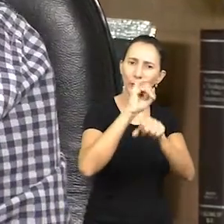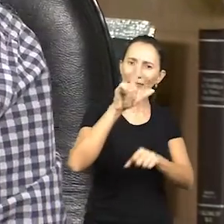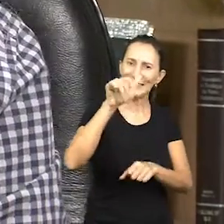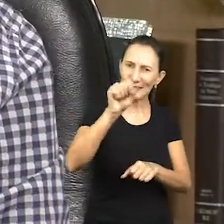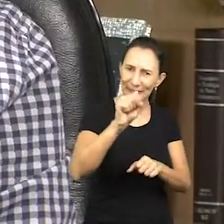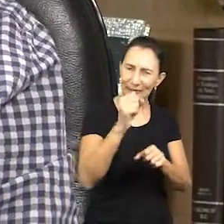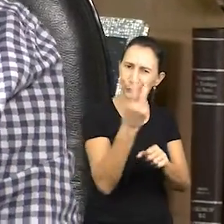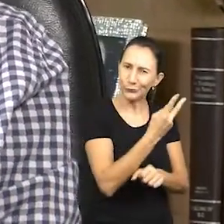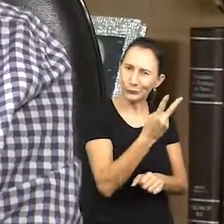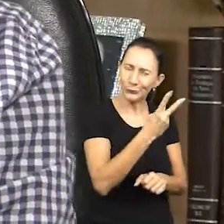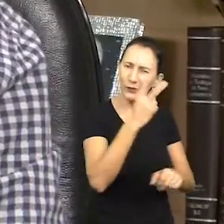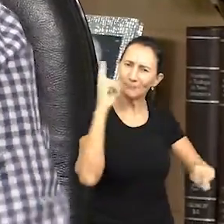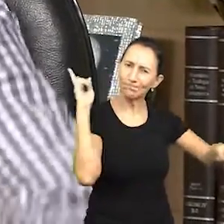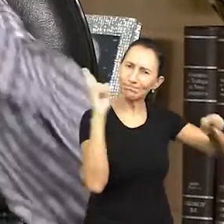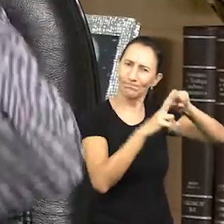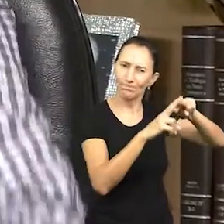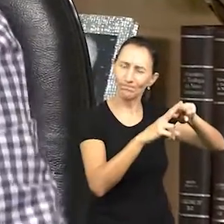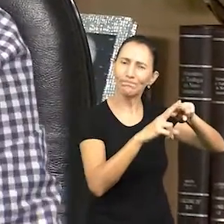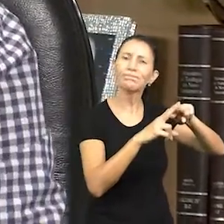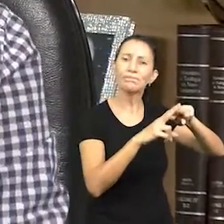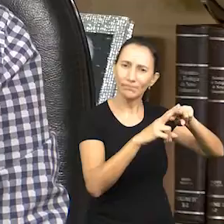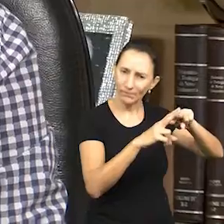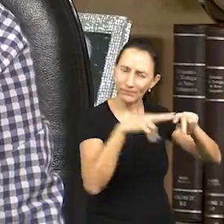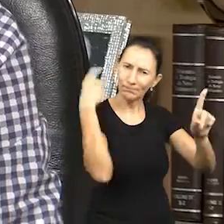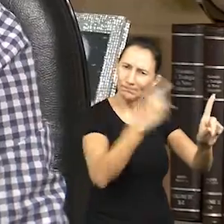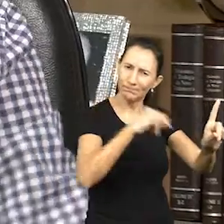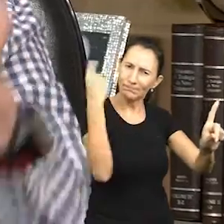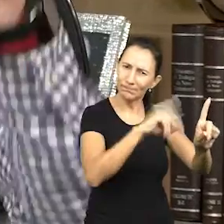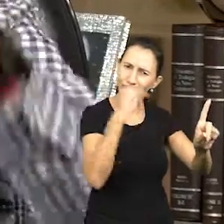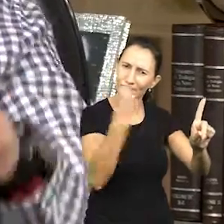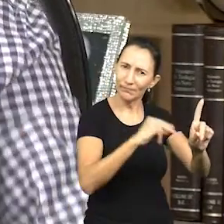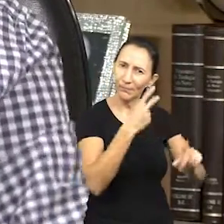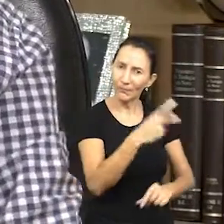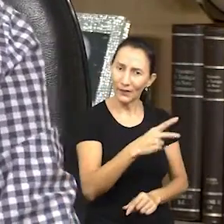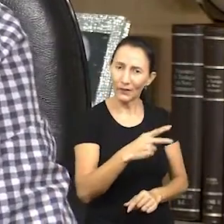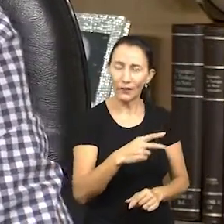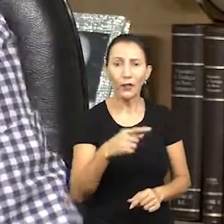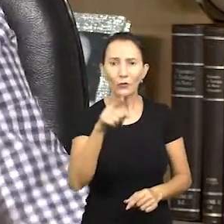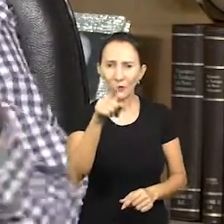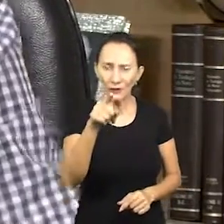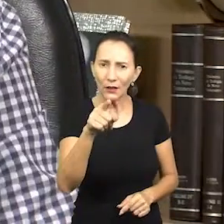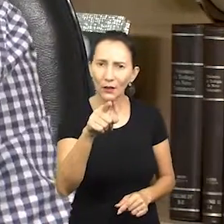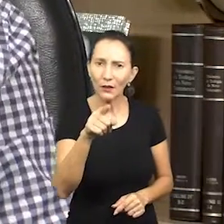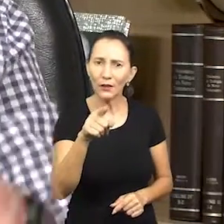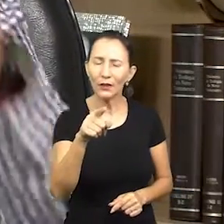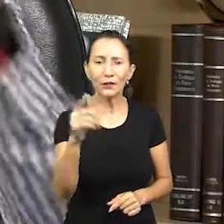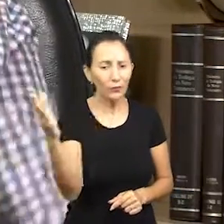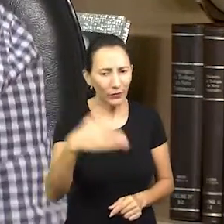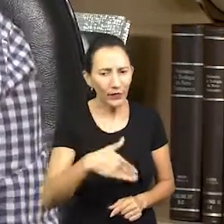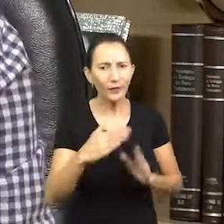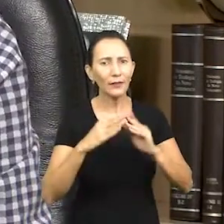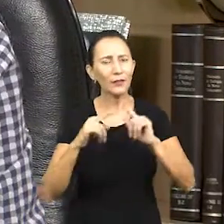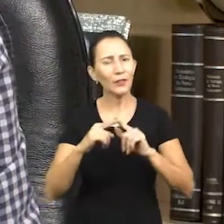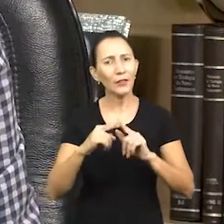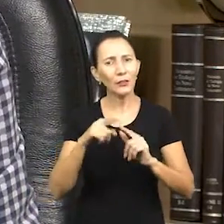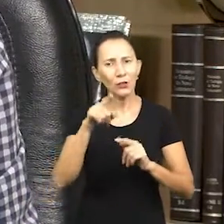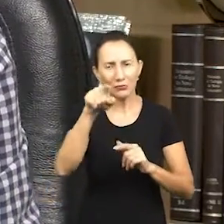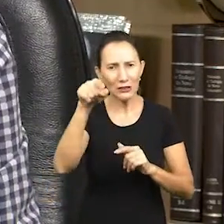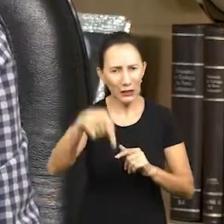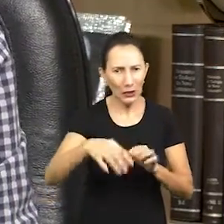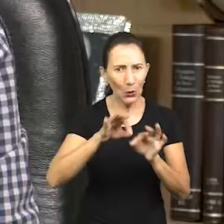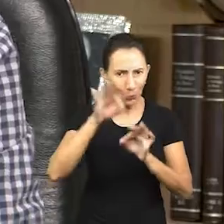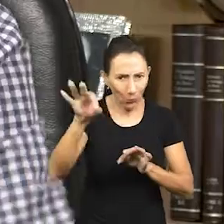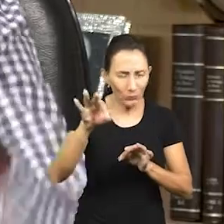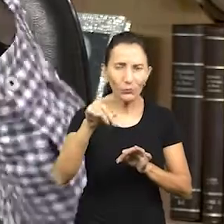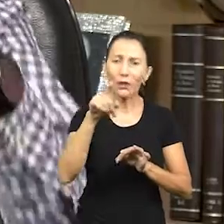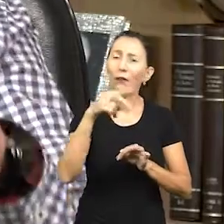por você. Convide alguém para vir à igreja, apanhe alguém em sua casa, venha aqui nos cultos da Getsêmani. Se não der para vir aqui, vai a alguma igreja perto da sua